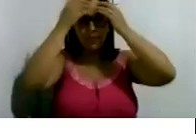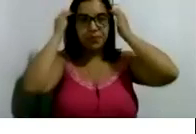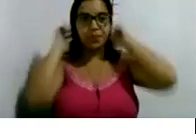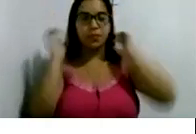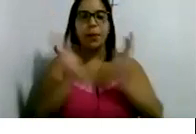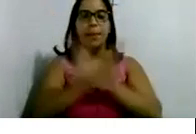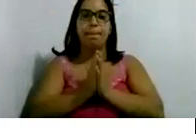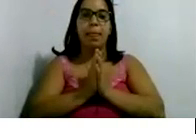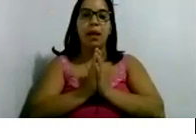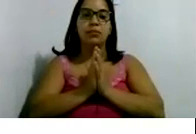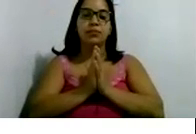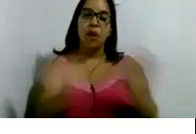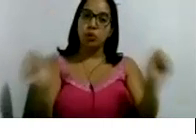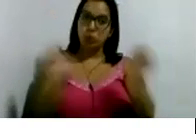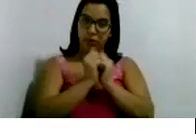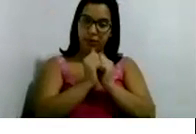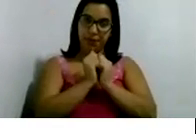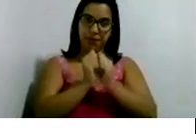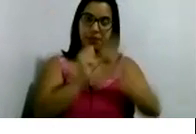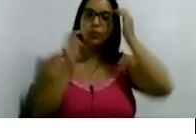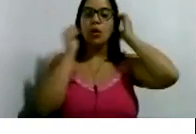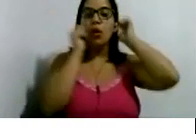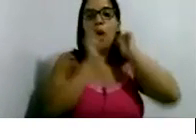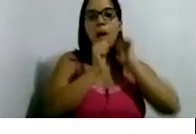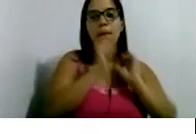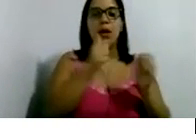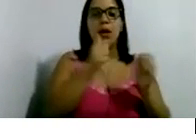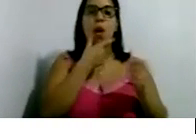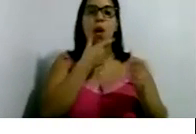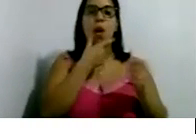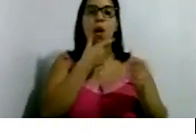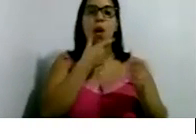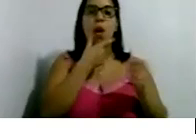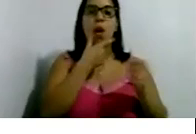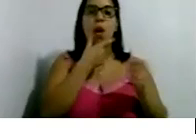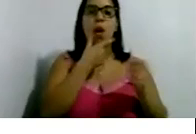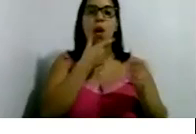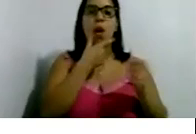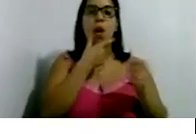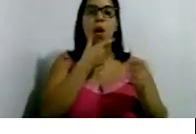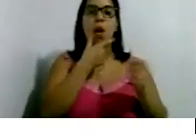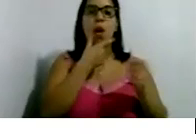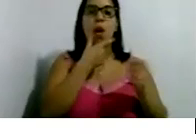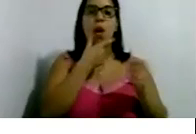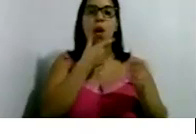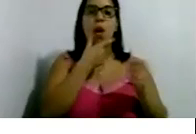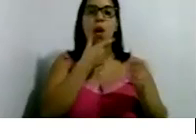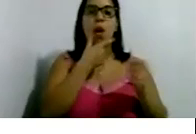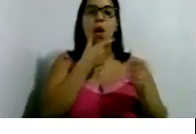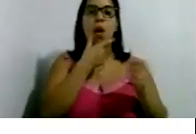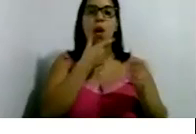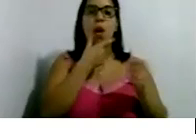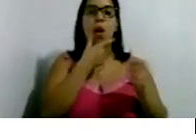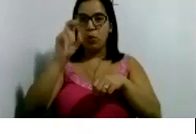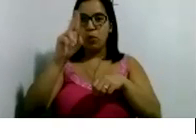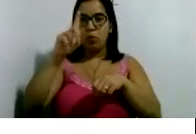Então, a união dos gametas masculino e feminino, a gente chama de fecundação. Então, essa fecundação vai